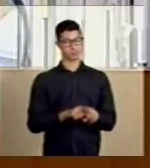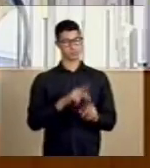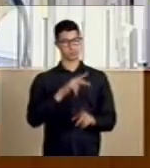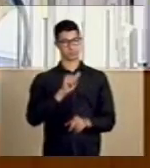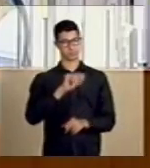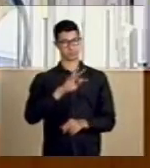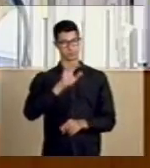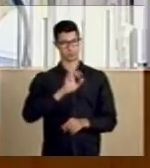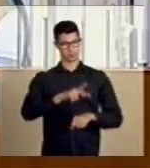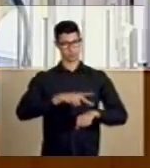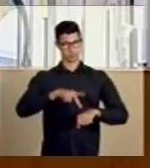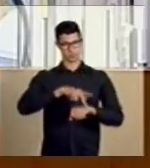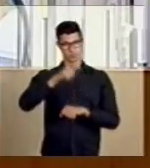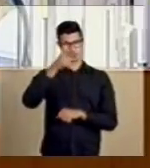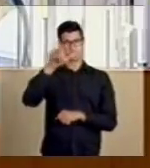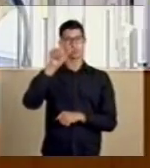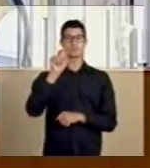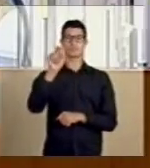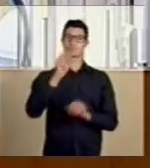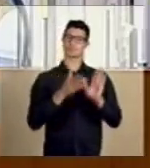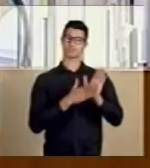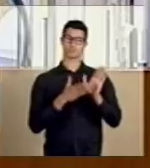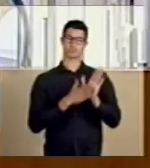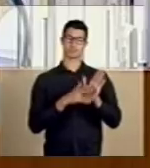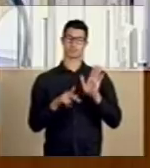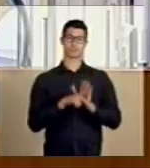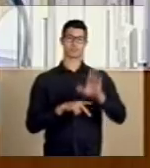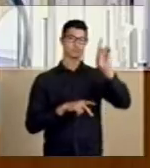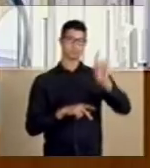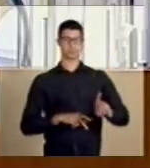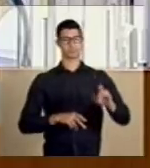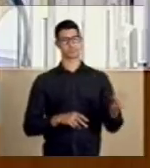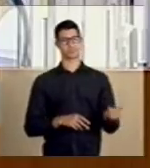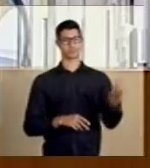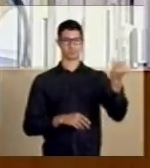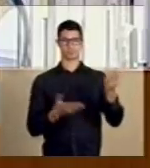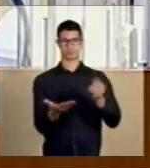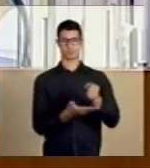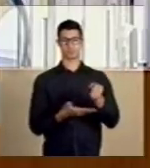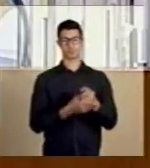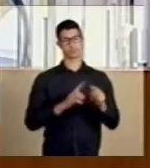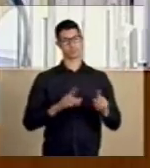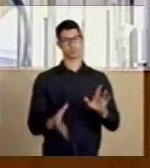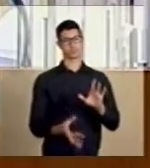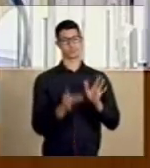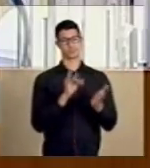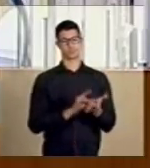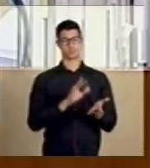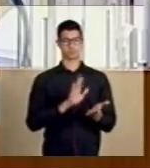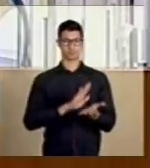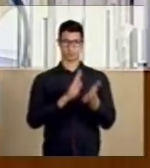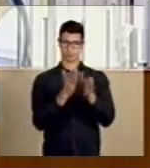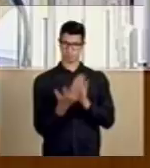pactos internacionais que tratam dos direitos fundamentais, mas para reconhecer aos